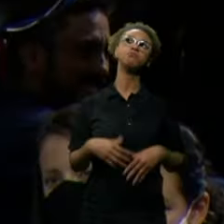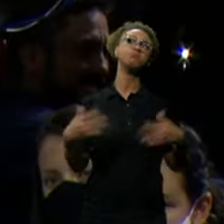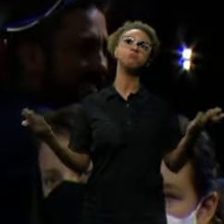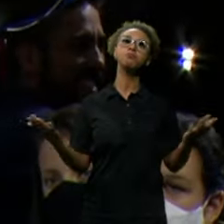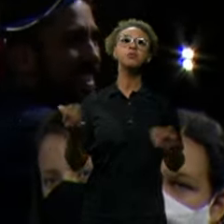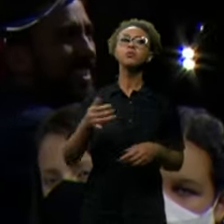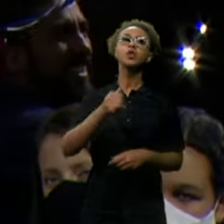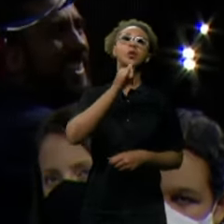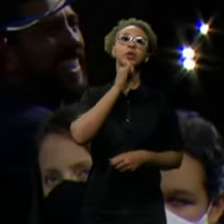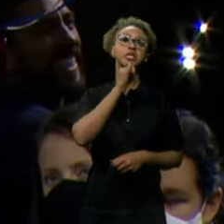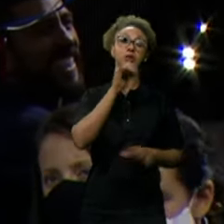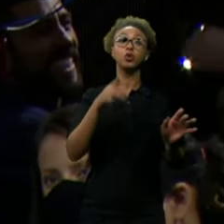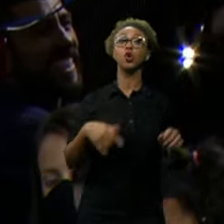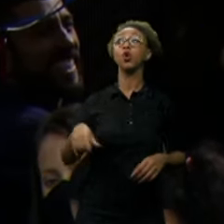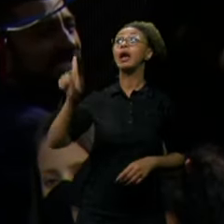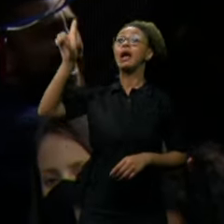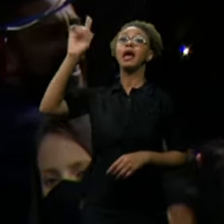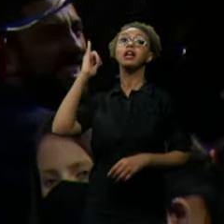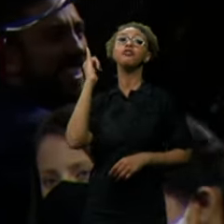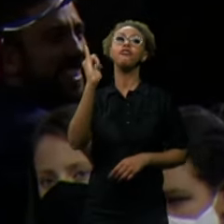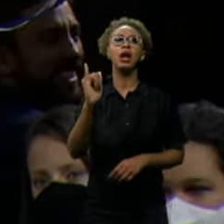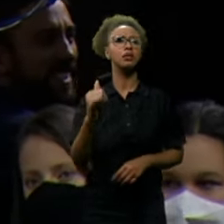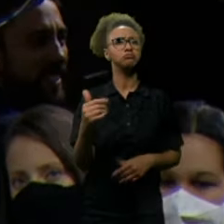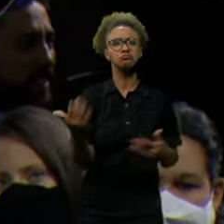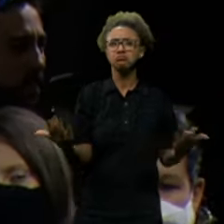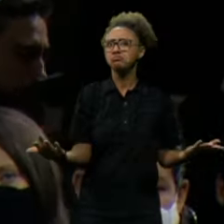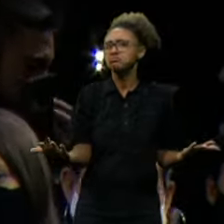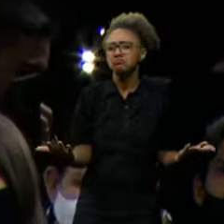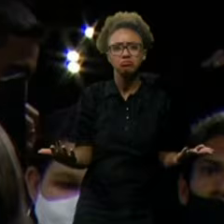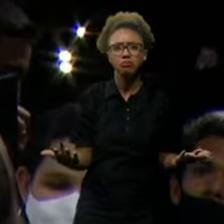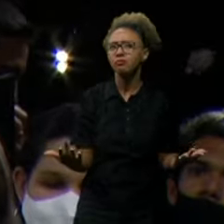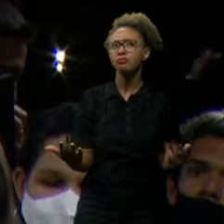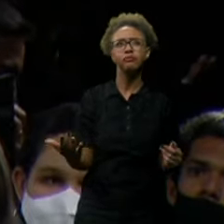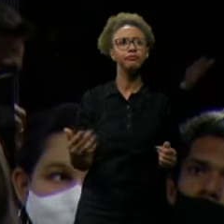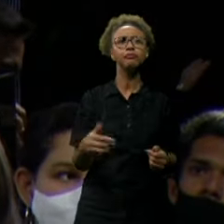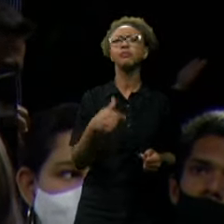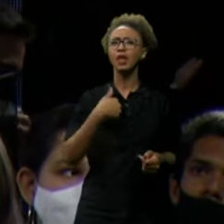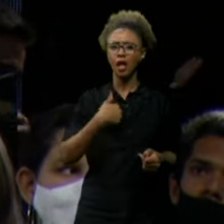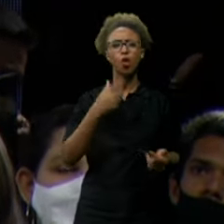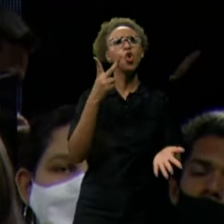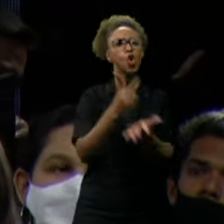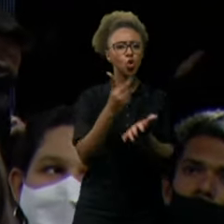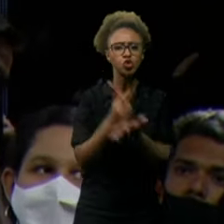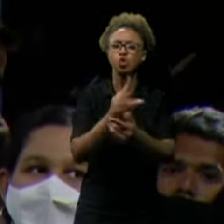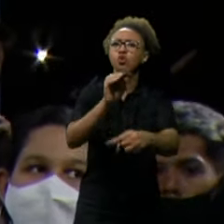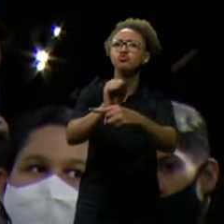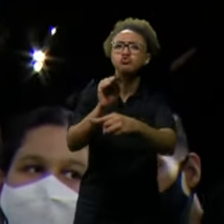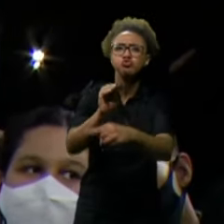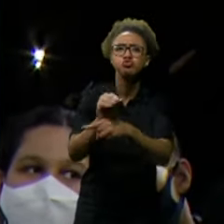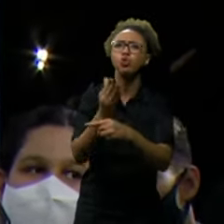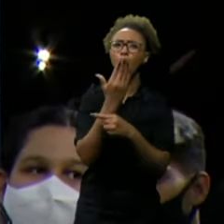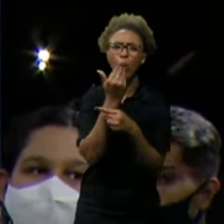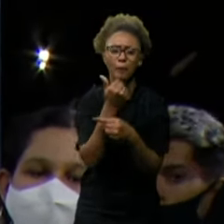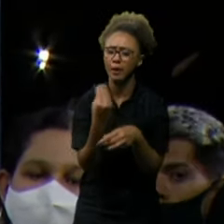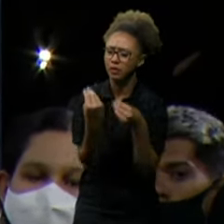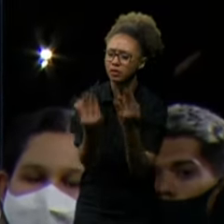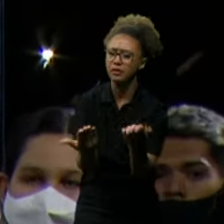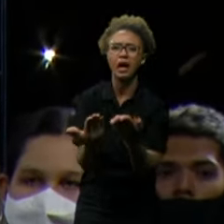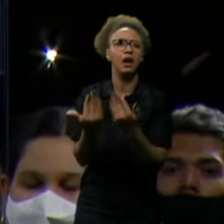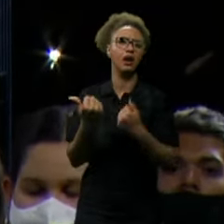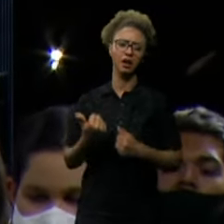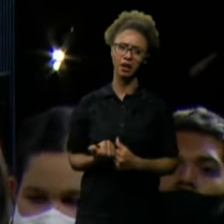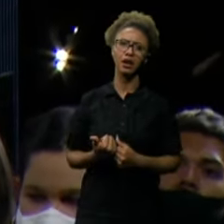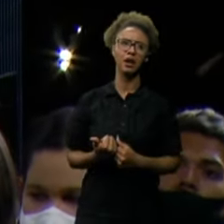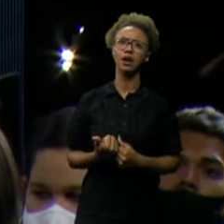falar sobre outra o senhor está dizendo eu não tenho problema nenhuma de nenhum de continuar sendo um mantenedor do teu feijão se